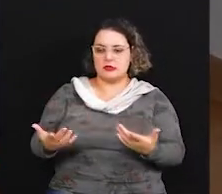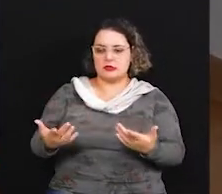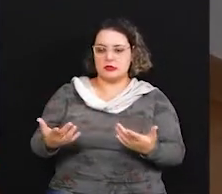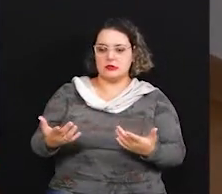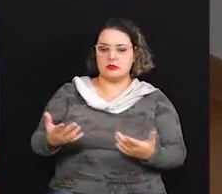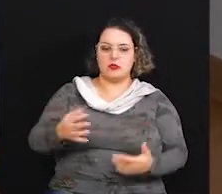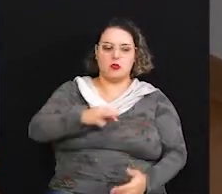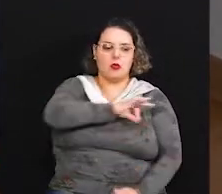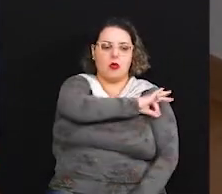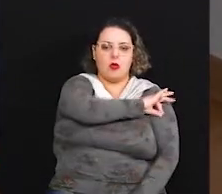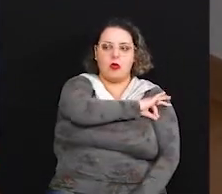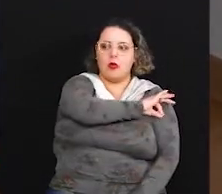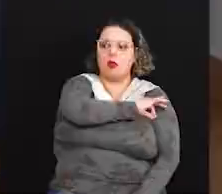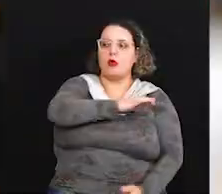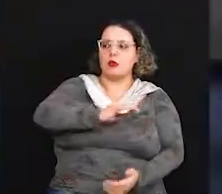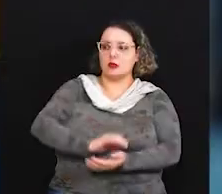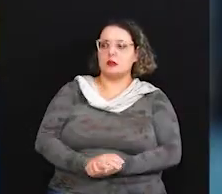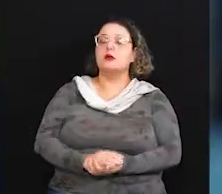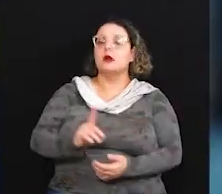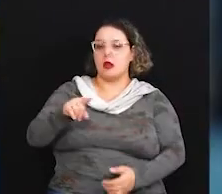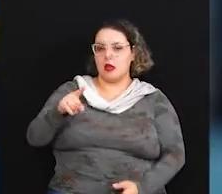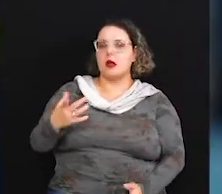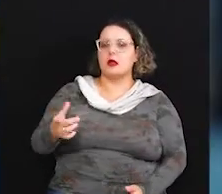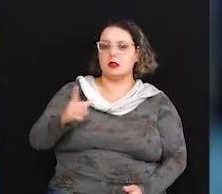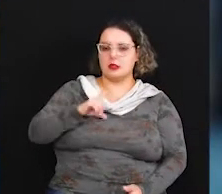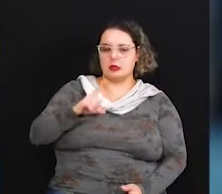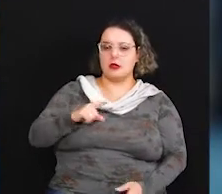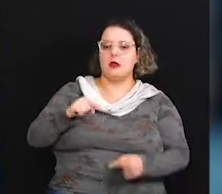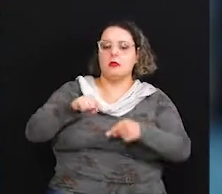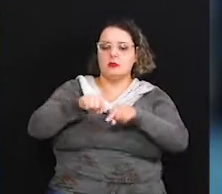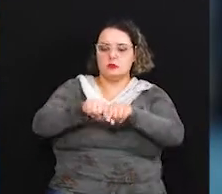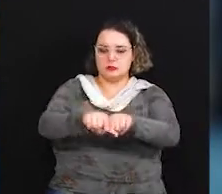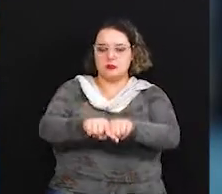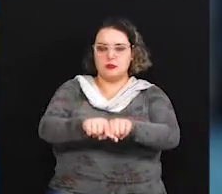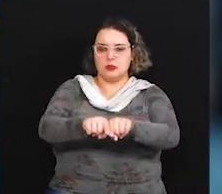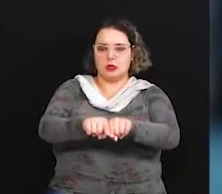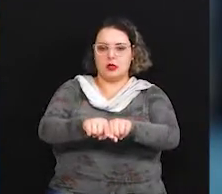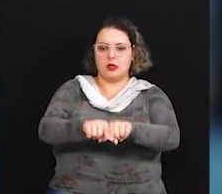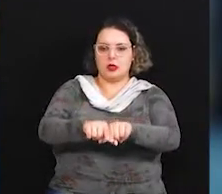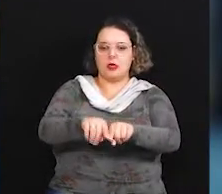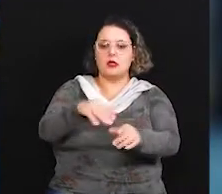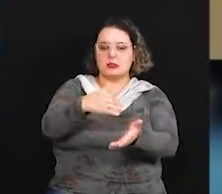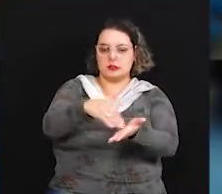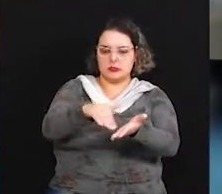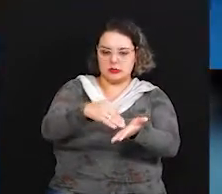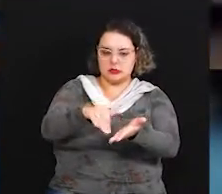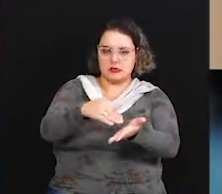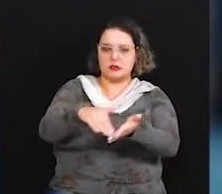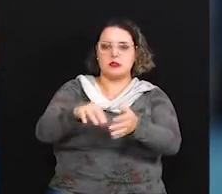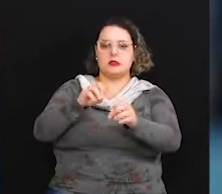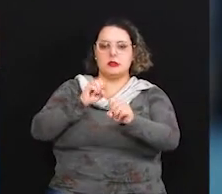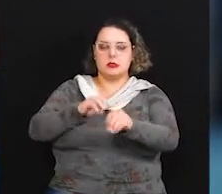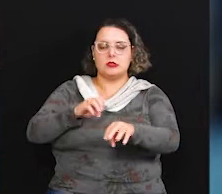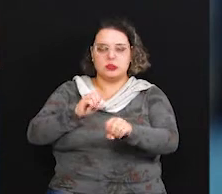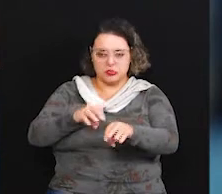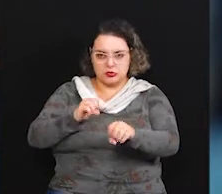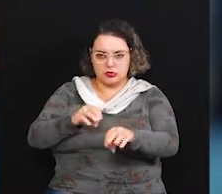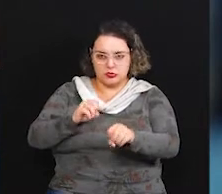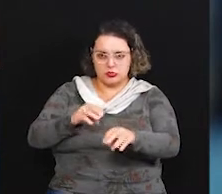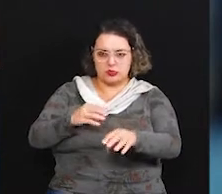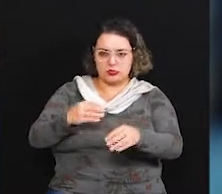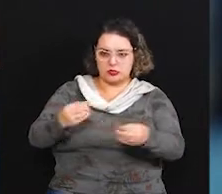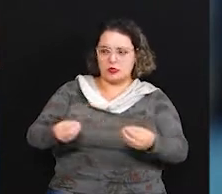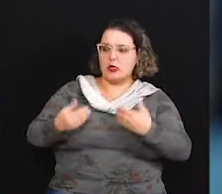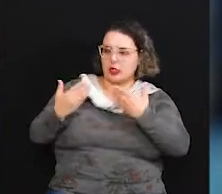um órgão municipal para poder... Nós temos uma parceria com a Secretaria Municipal da Educação, né? Eles